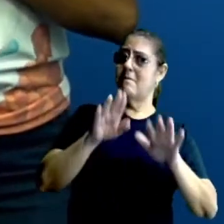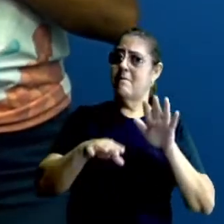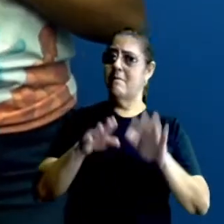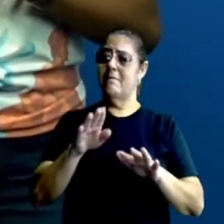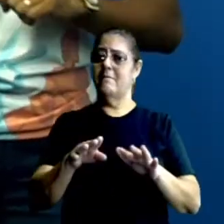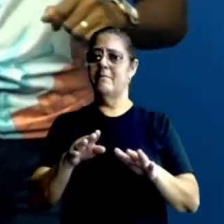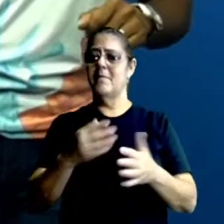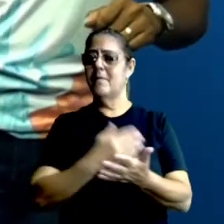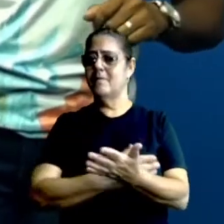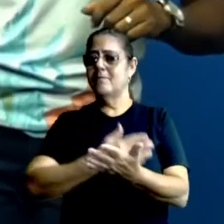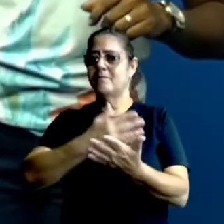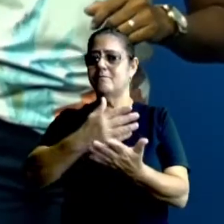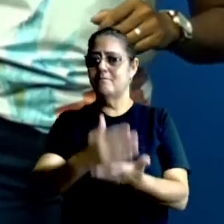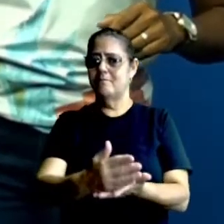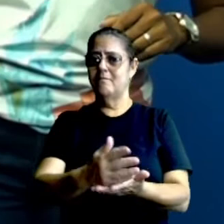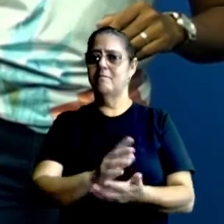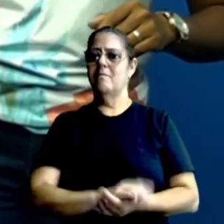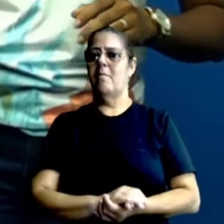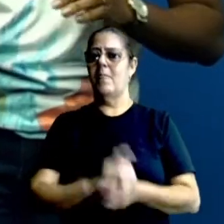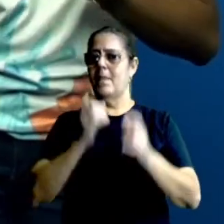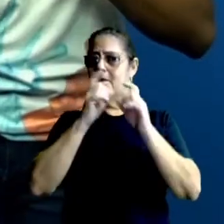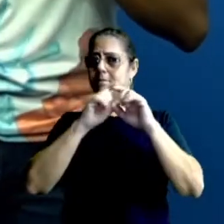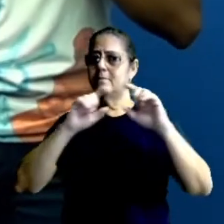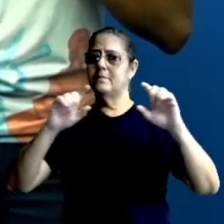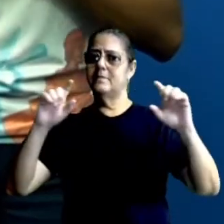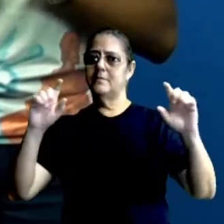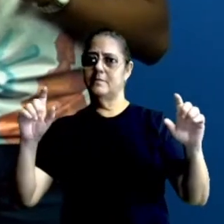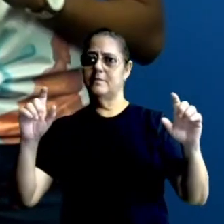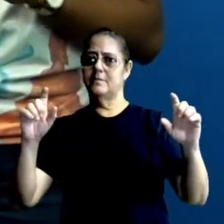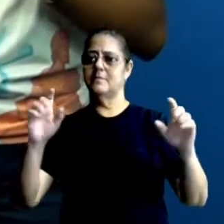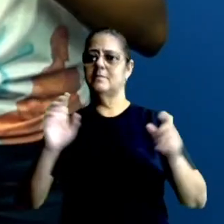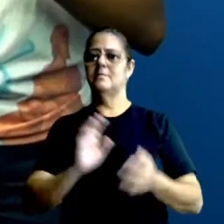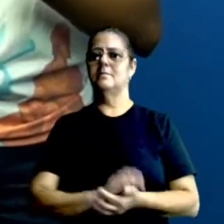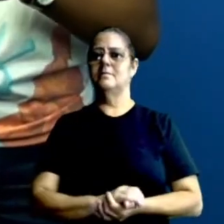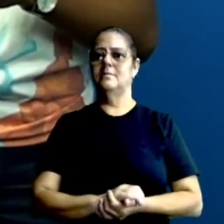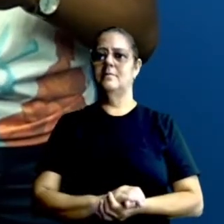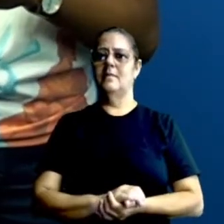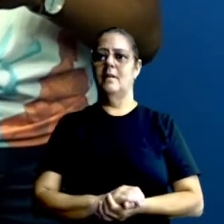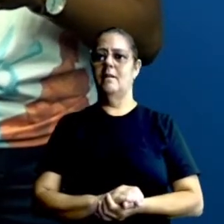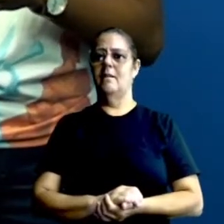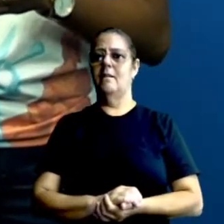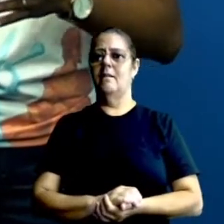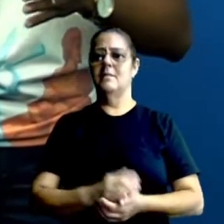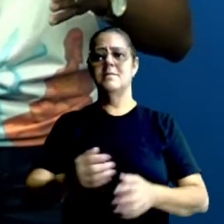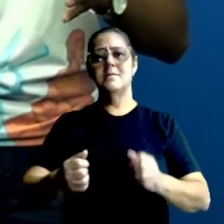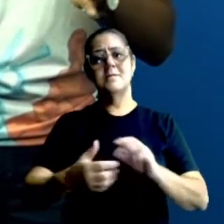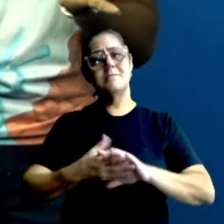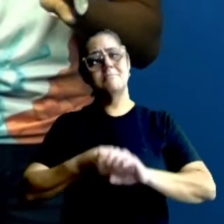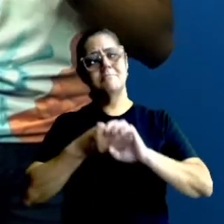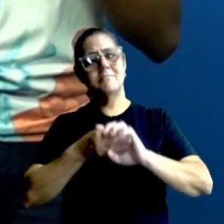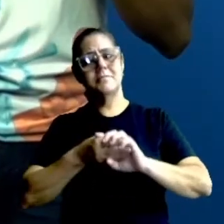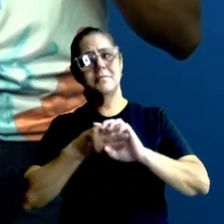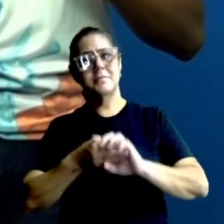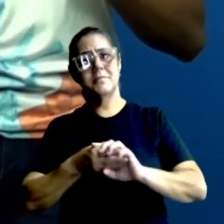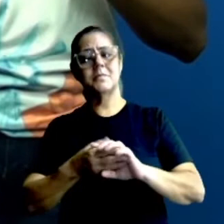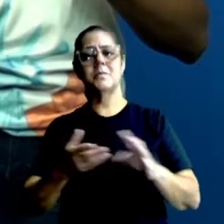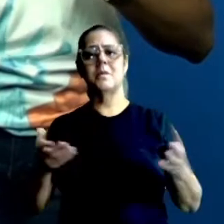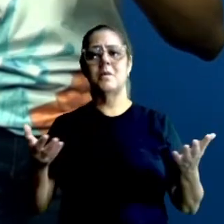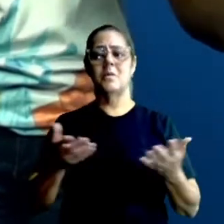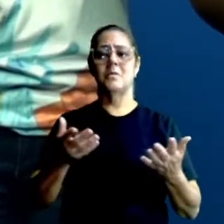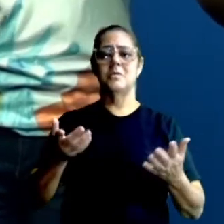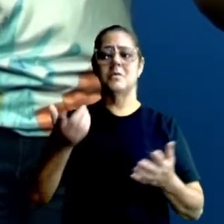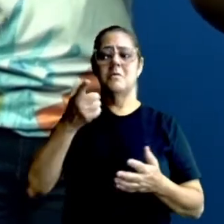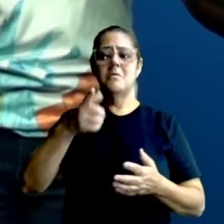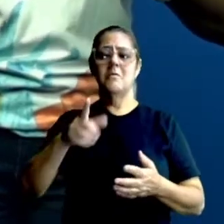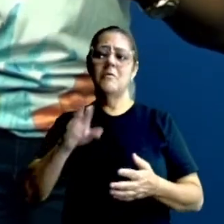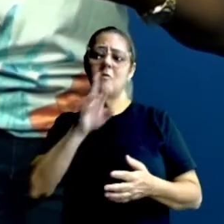vamos começar por estas Green que são as saudações Então acho que vai fazer uma espécie